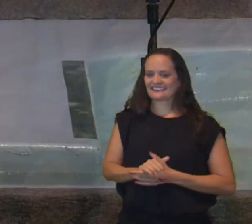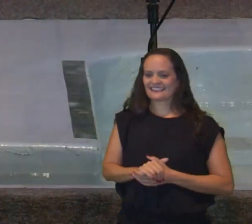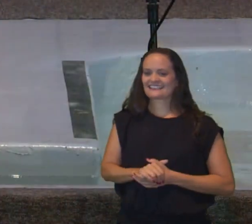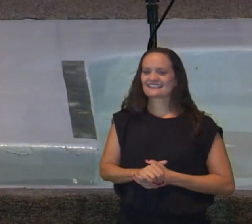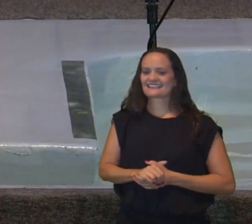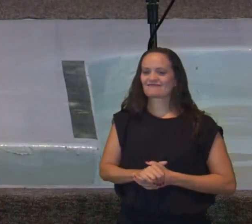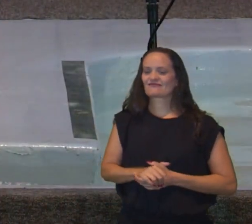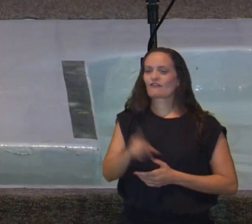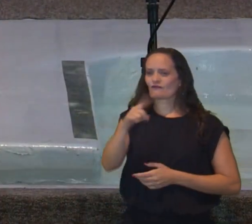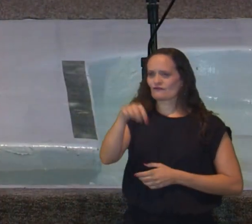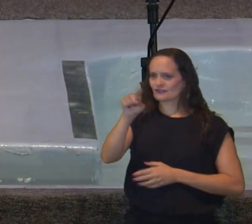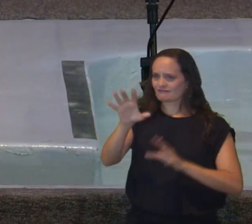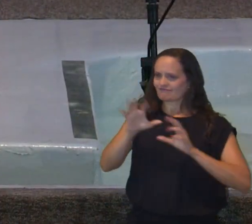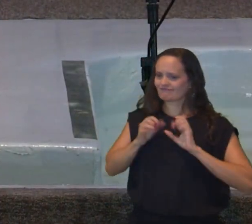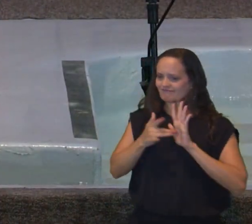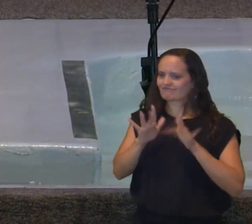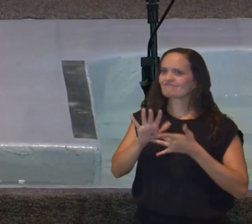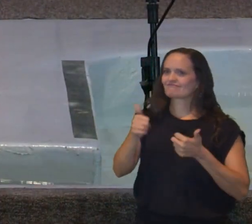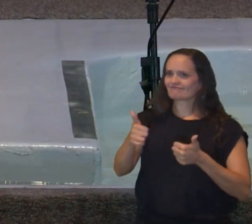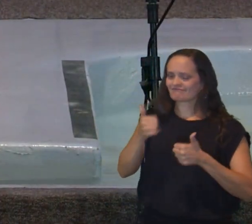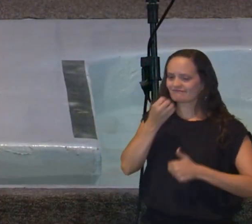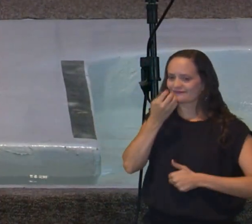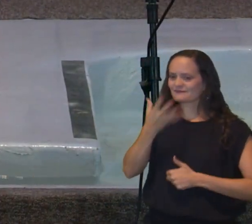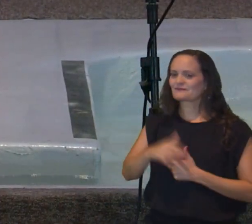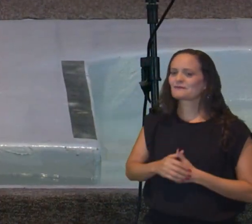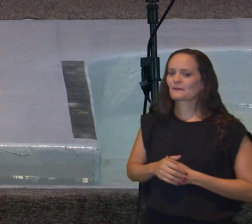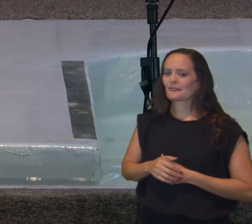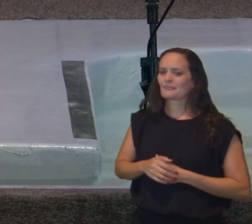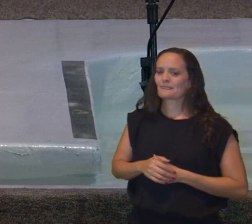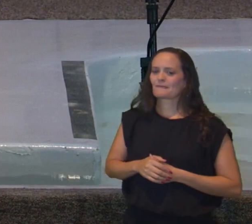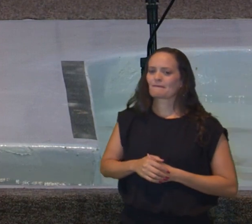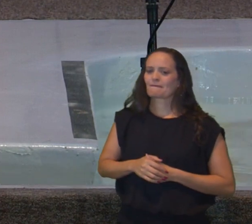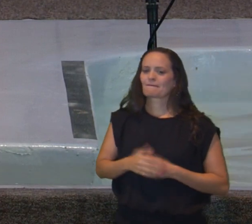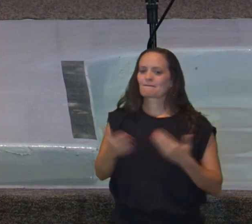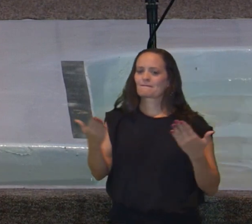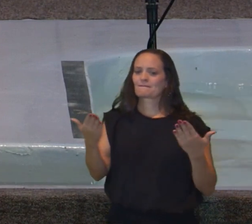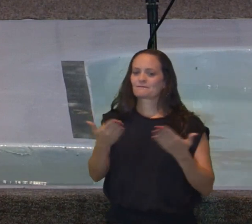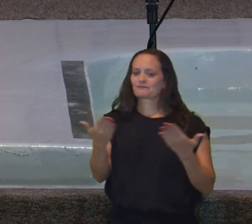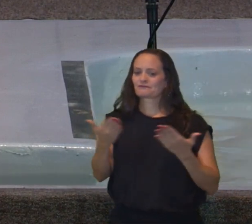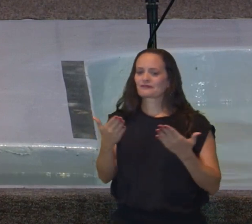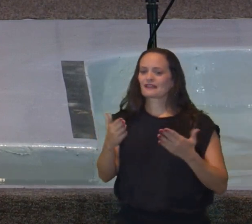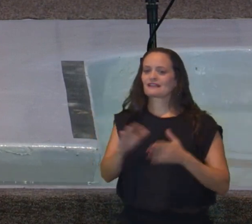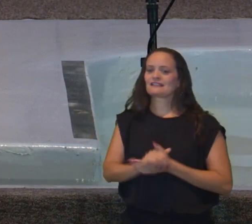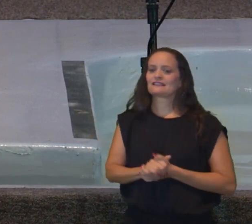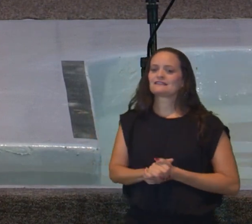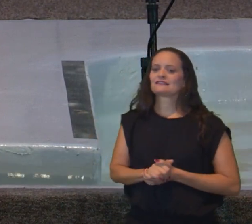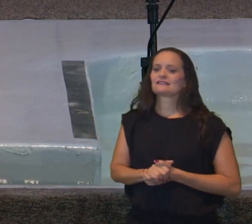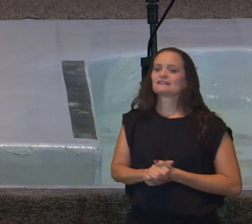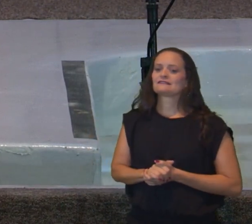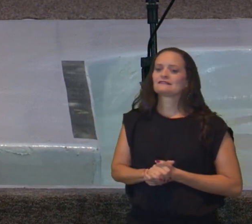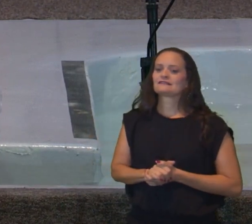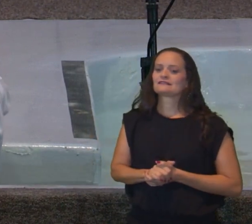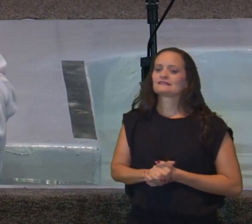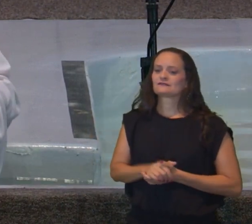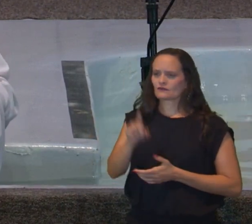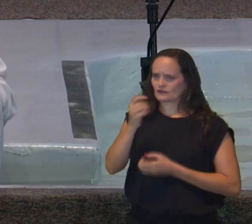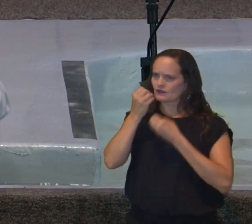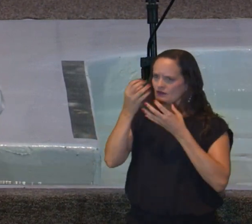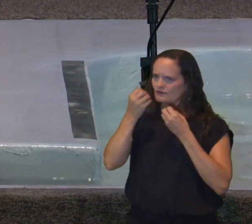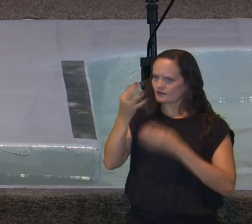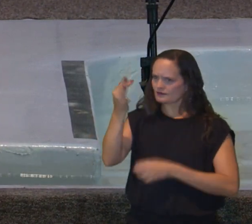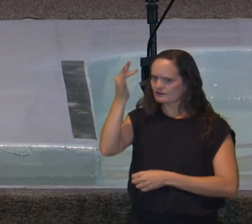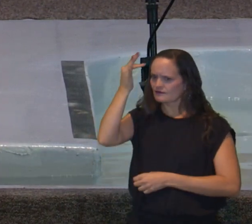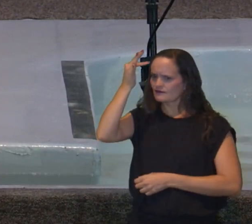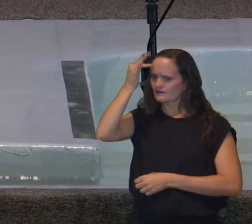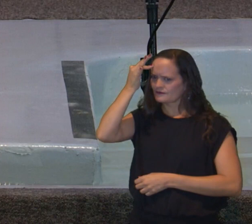de vocês e com a membresia que agora vocês ajustam conosco nesse tempo, nesta igreja. Você confirma, Marcelo,